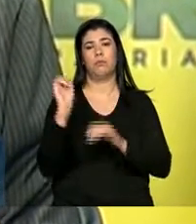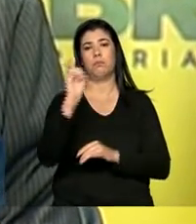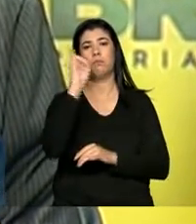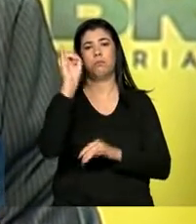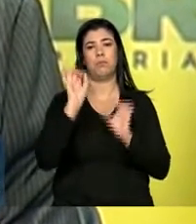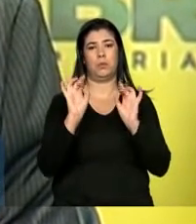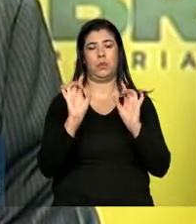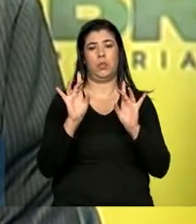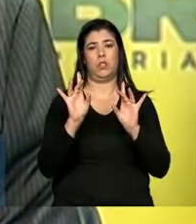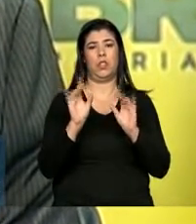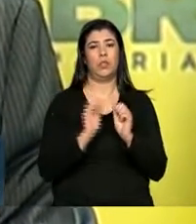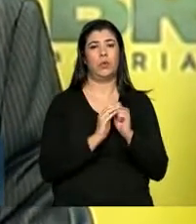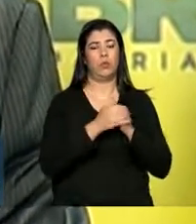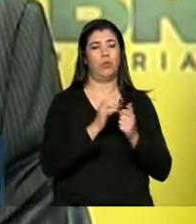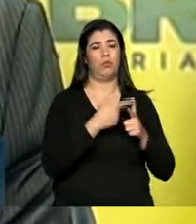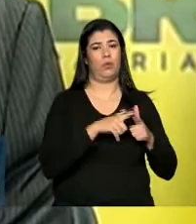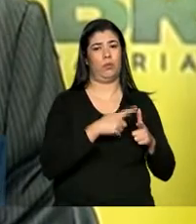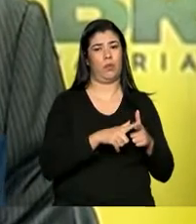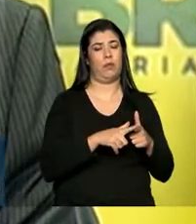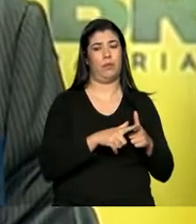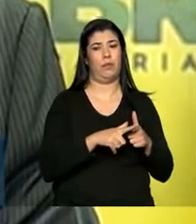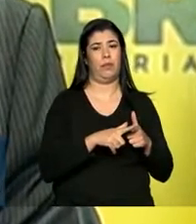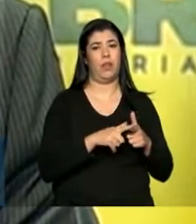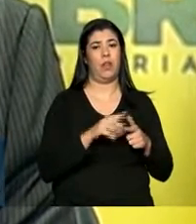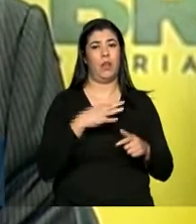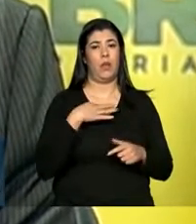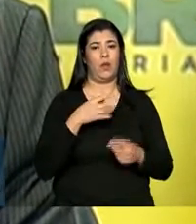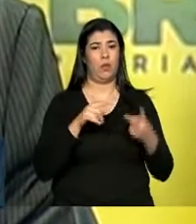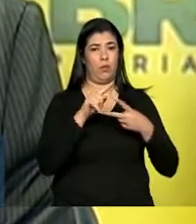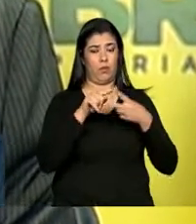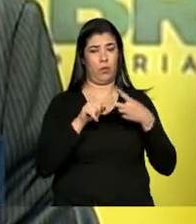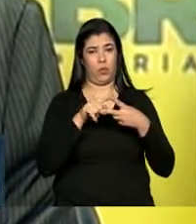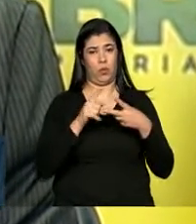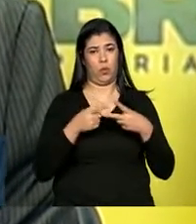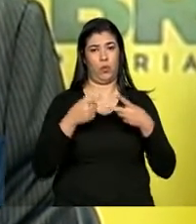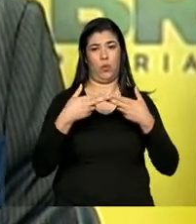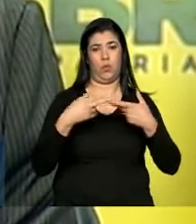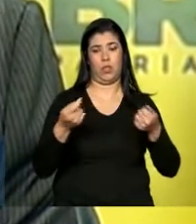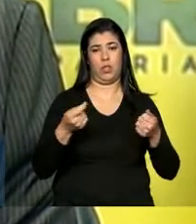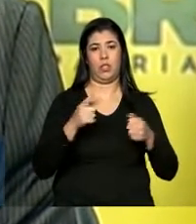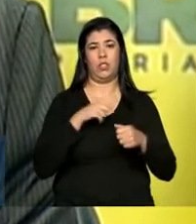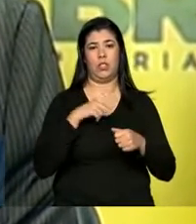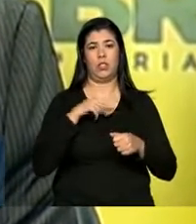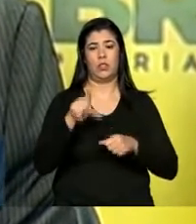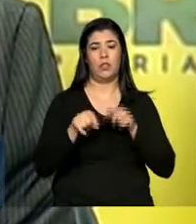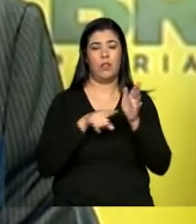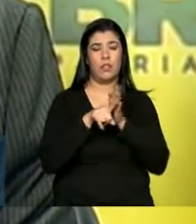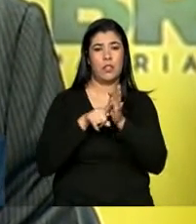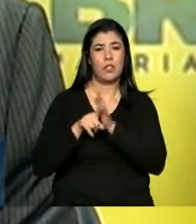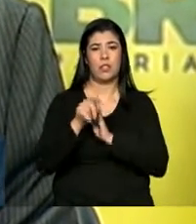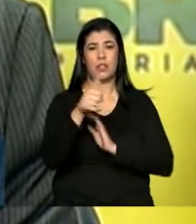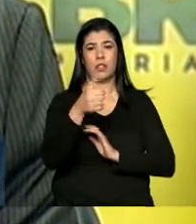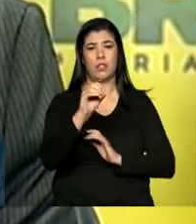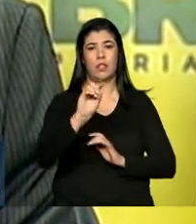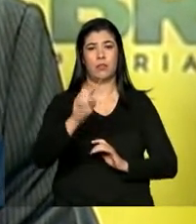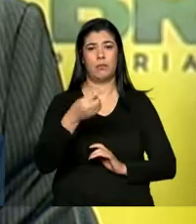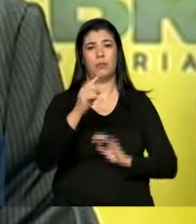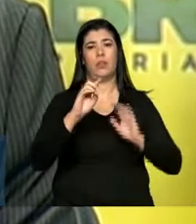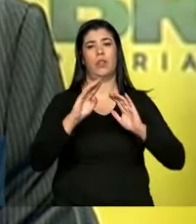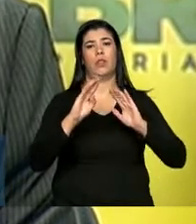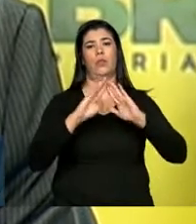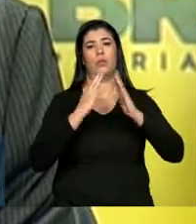os problemas que ela tem. De qualquer forma, com esses dois critérios, já saíram 10 mil escolas que ou tiveram menos de